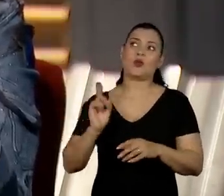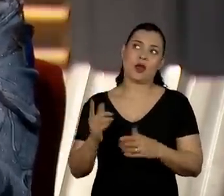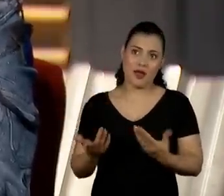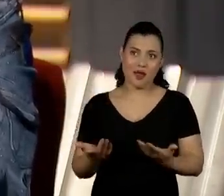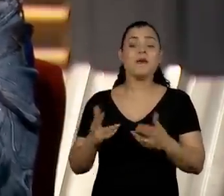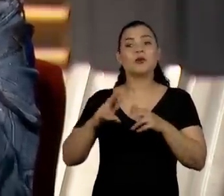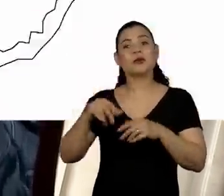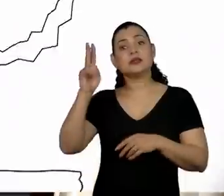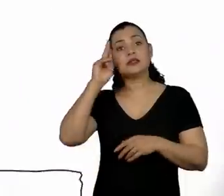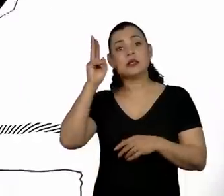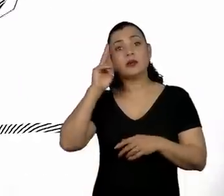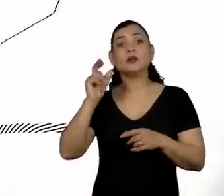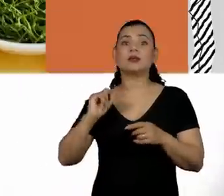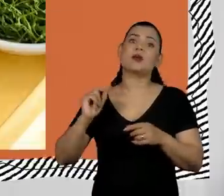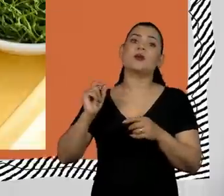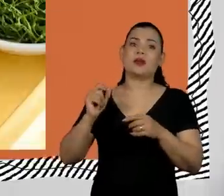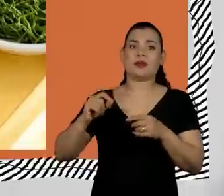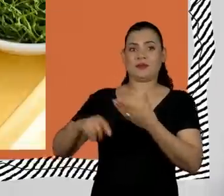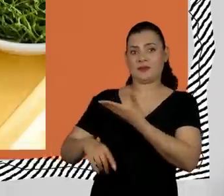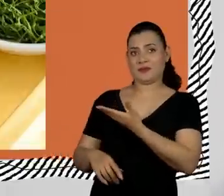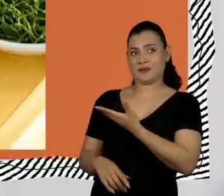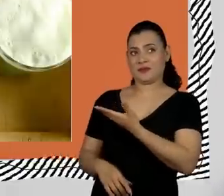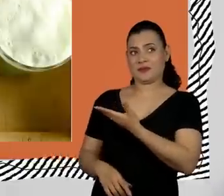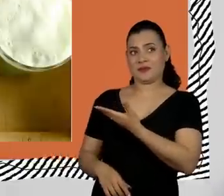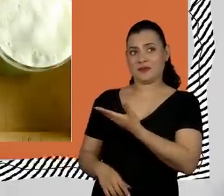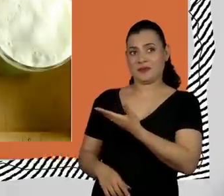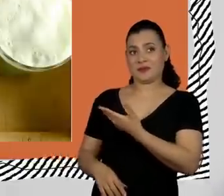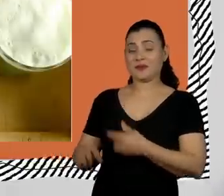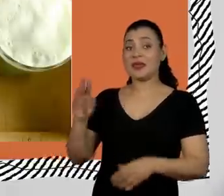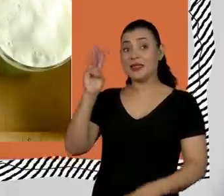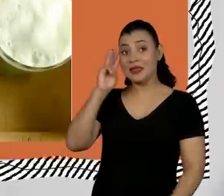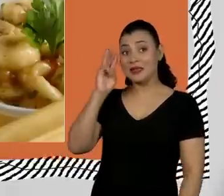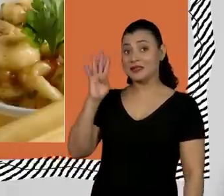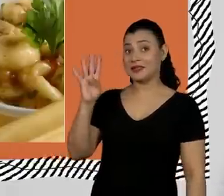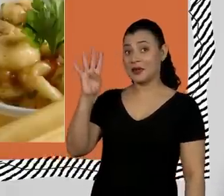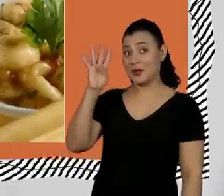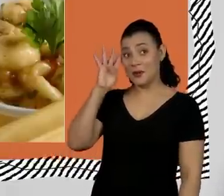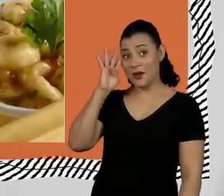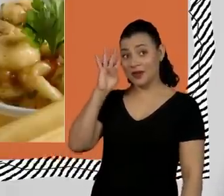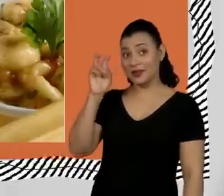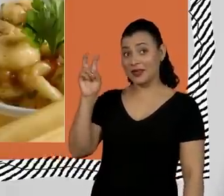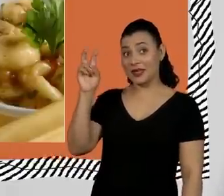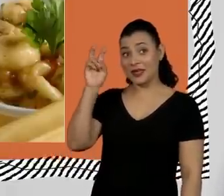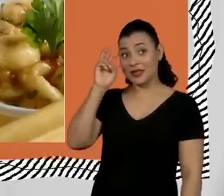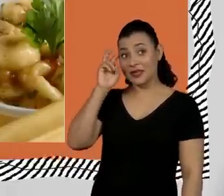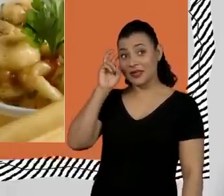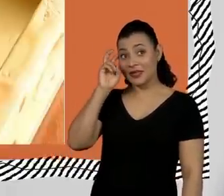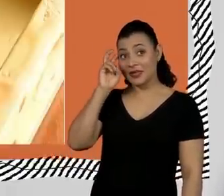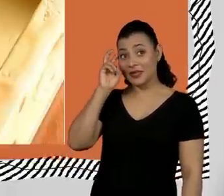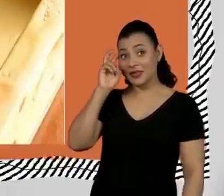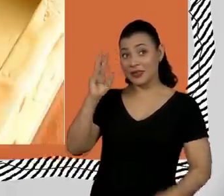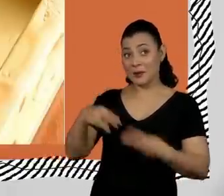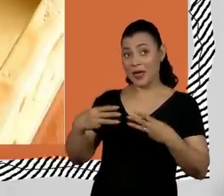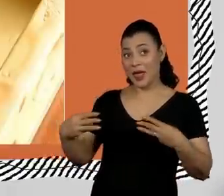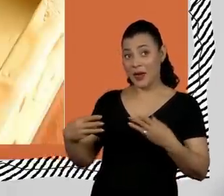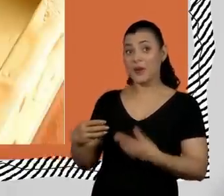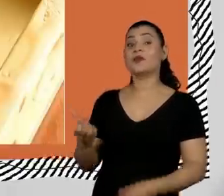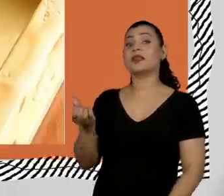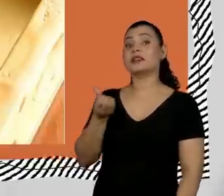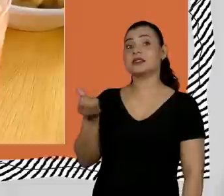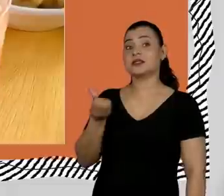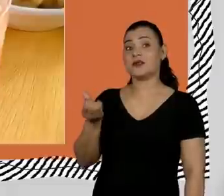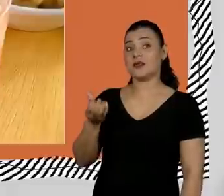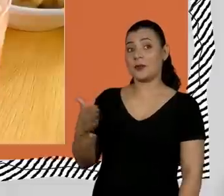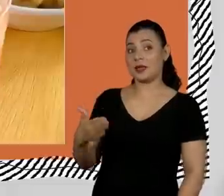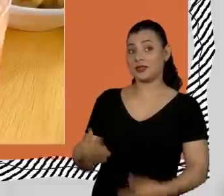segunda virada paulista terça bife a rolê quarta feijoada quinta macarrão à bolonhesa cesta